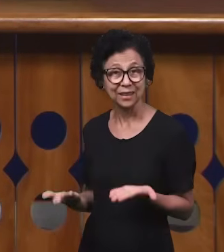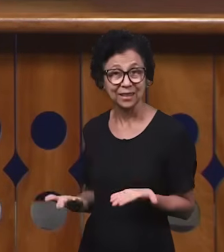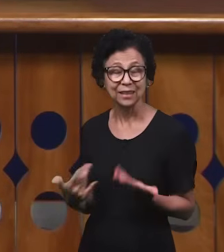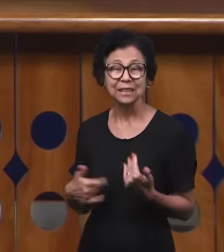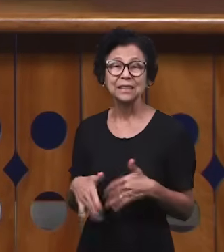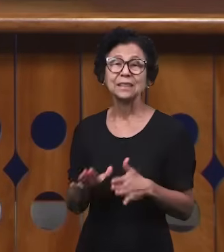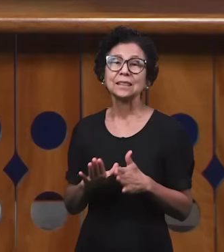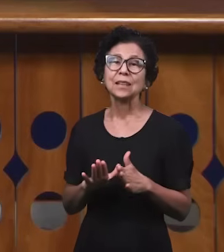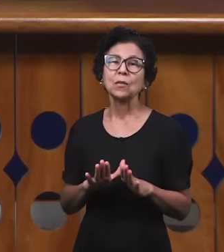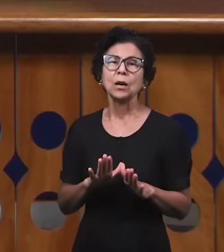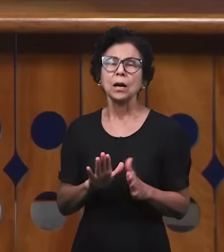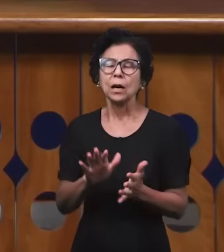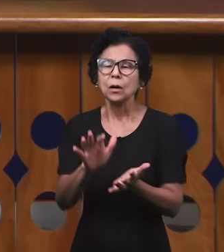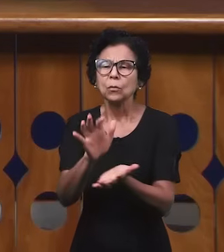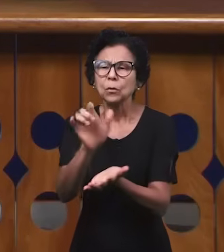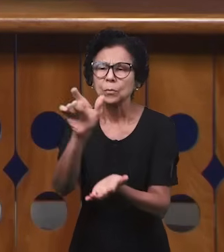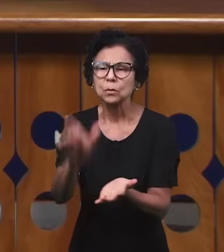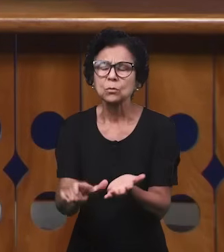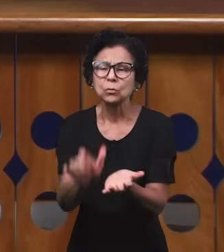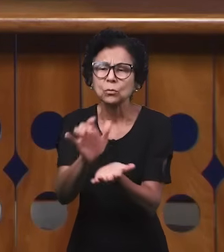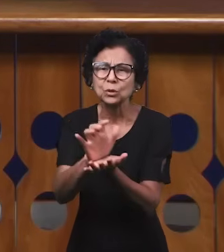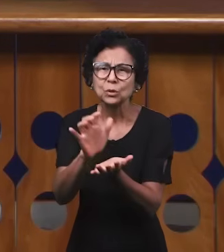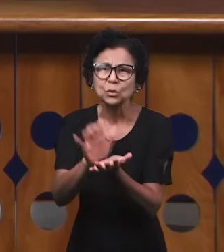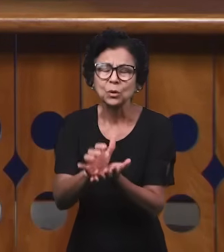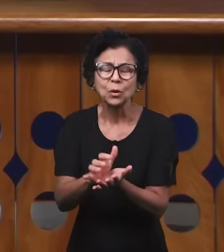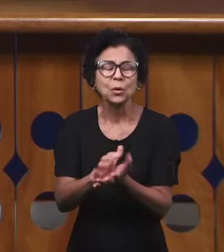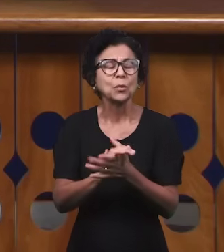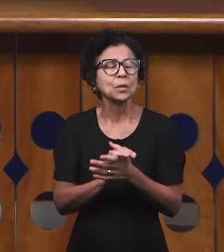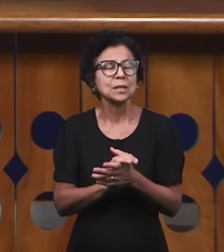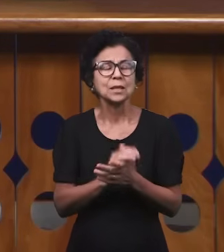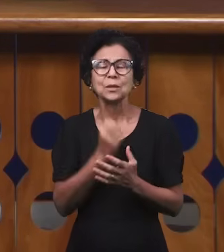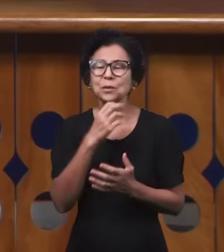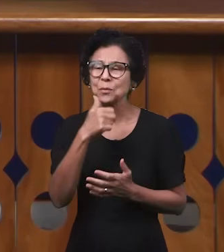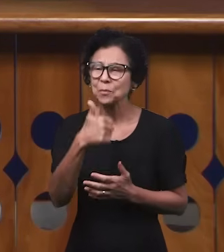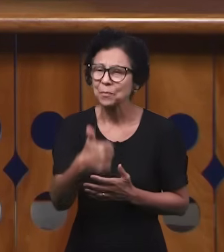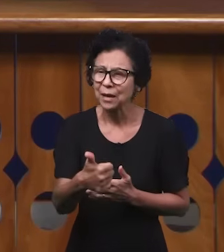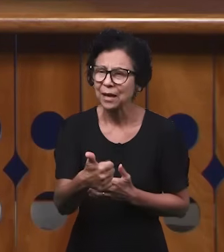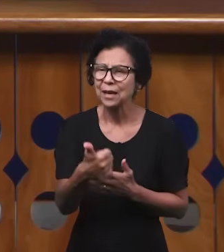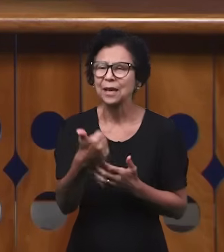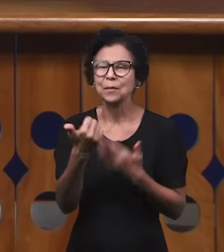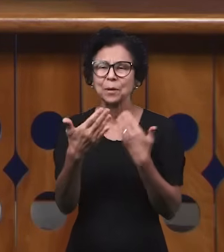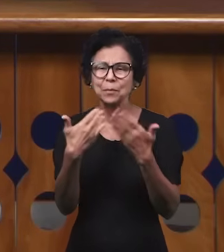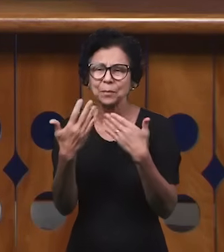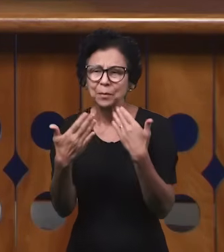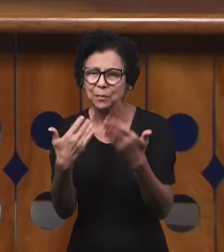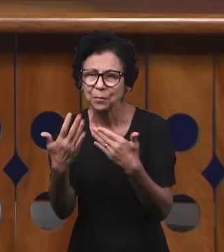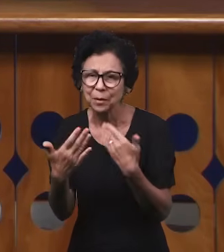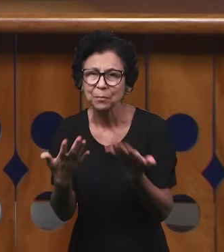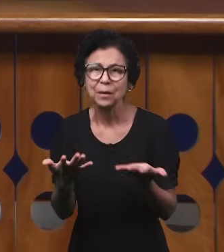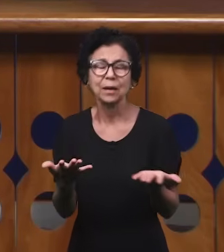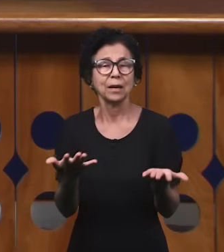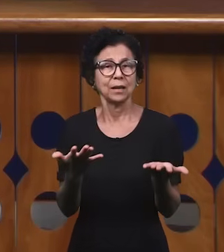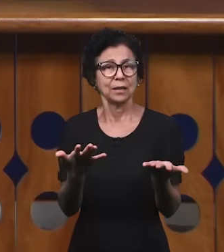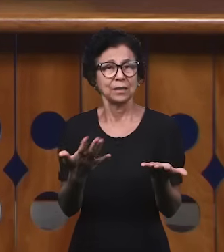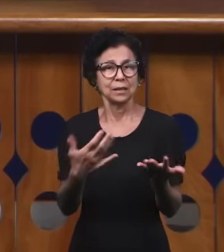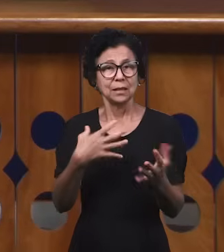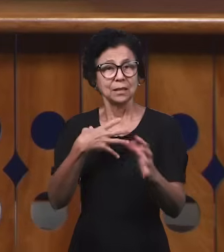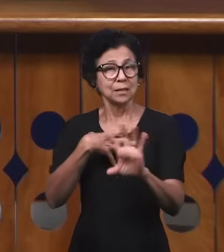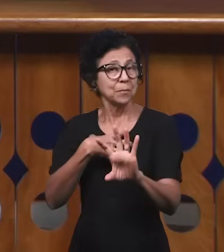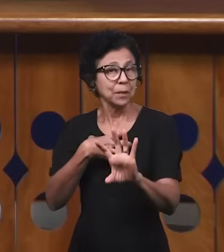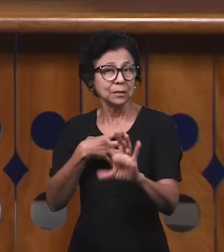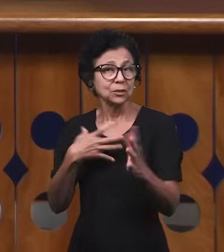quando você atende a um idoso, dando carinho, atenção, você está desenvolvendo esse quesito de empatia. Isso